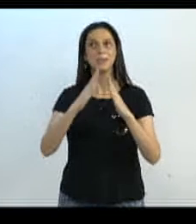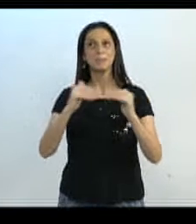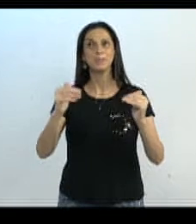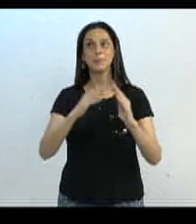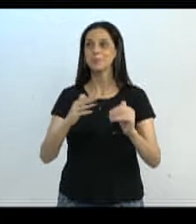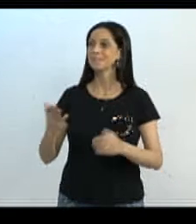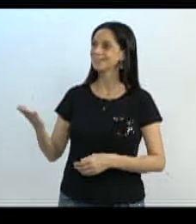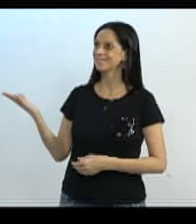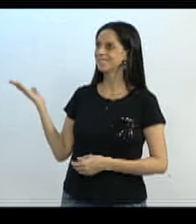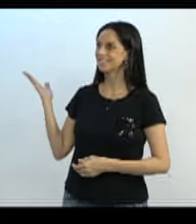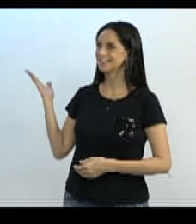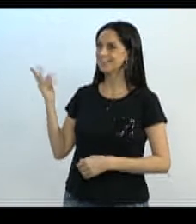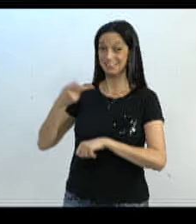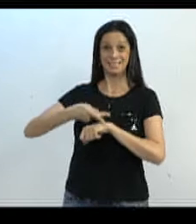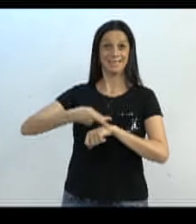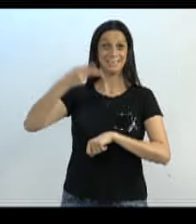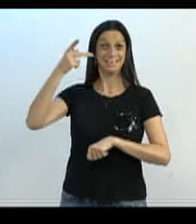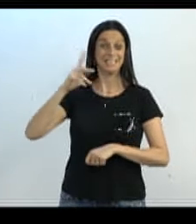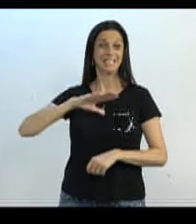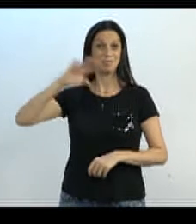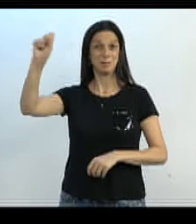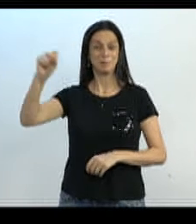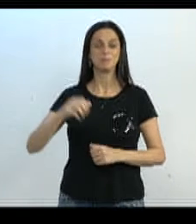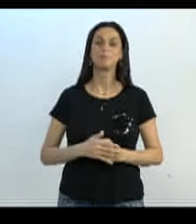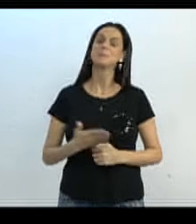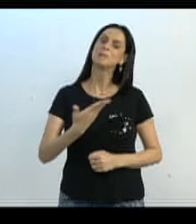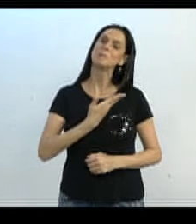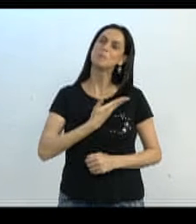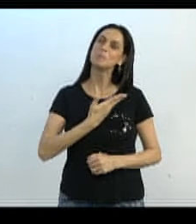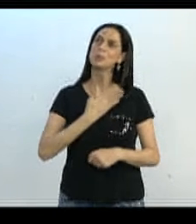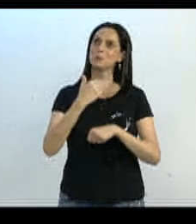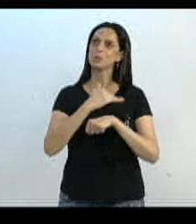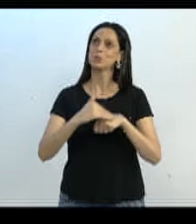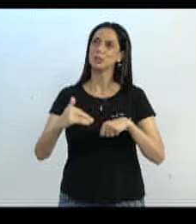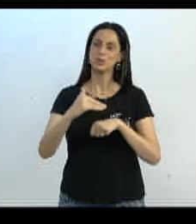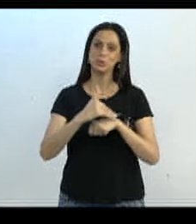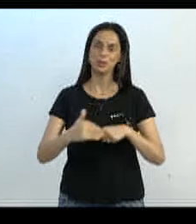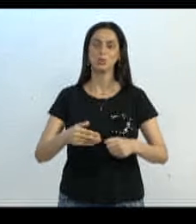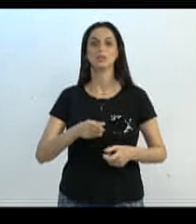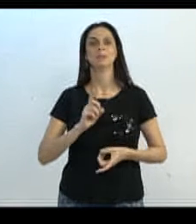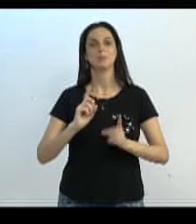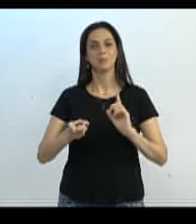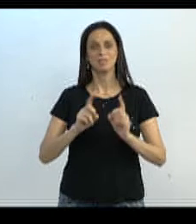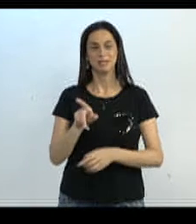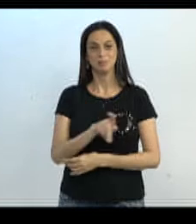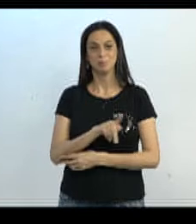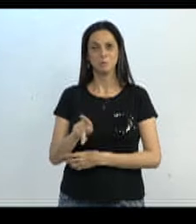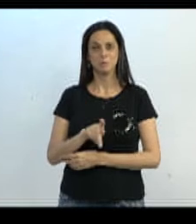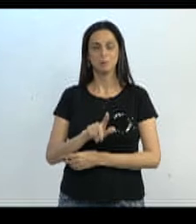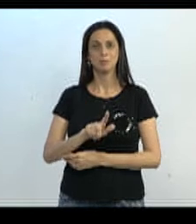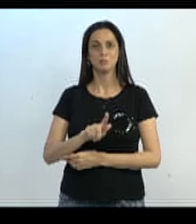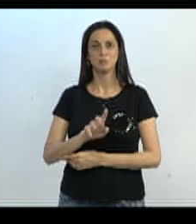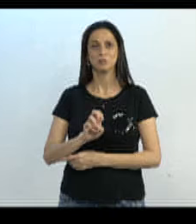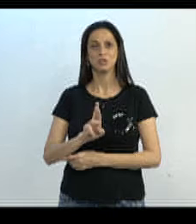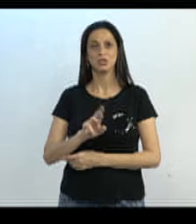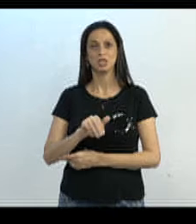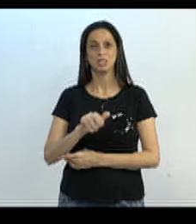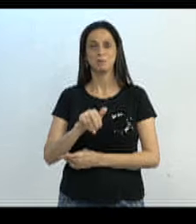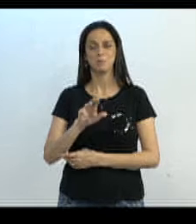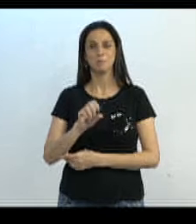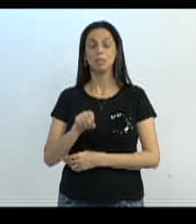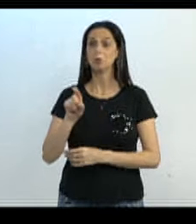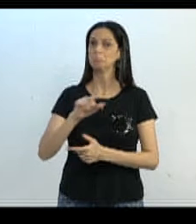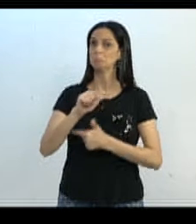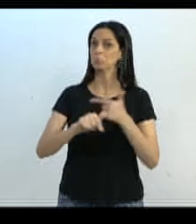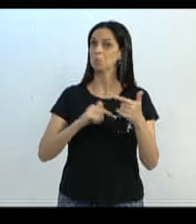comandada pelo meu querido amigo e grande técnico, o professor Germano, que está fazendo um